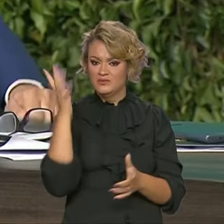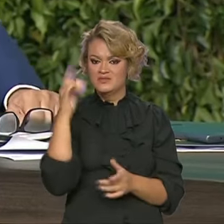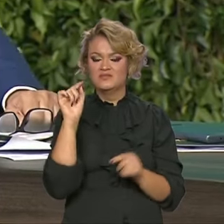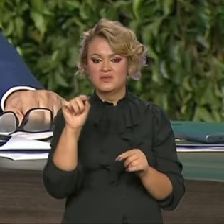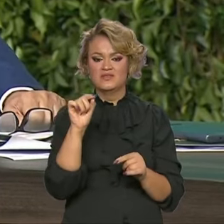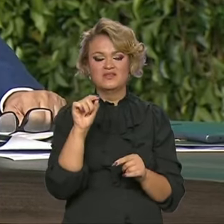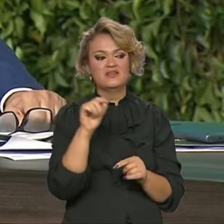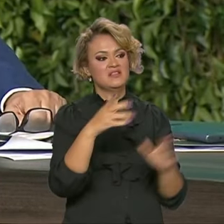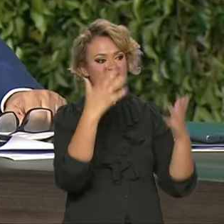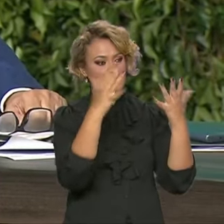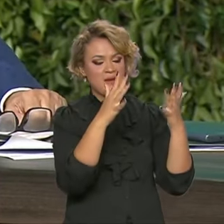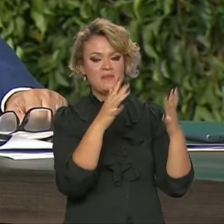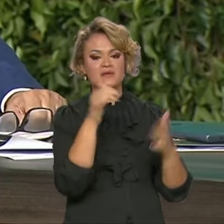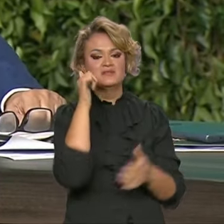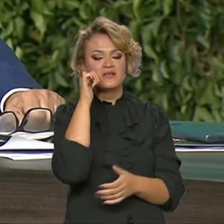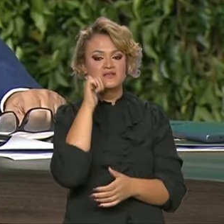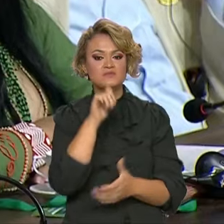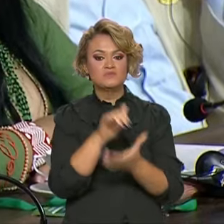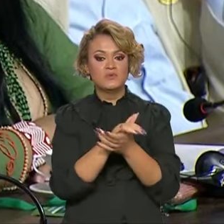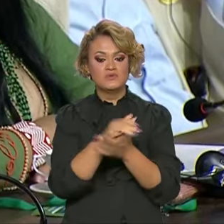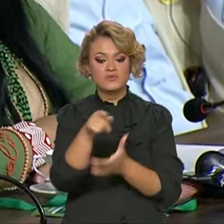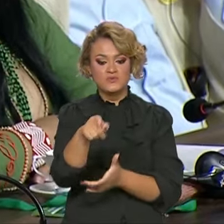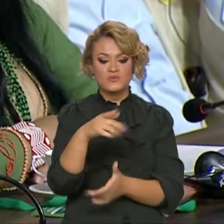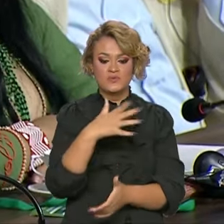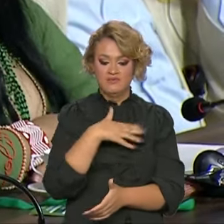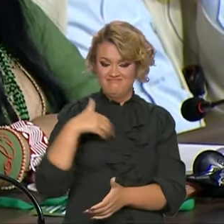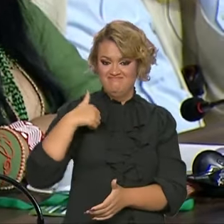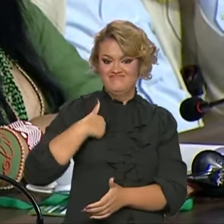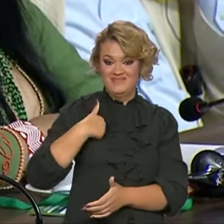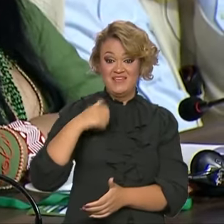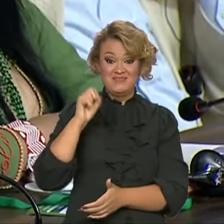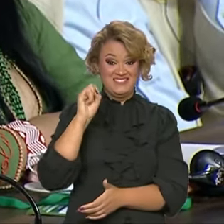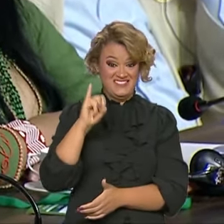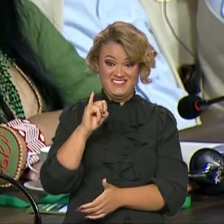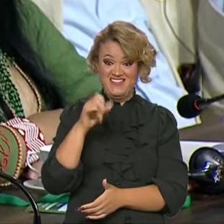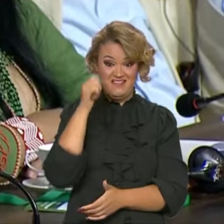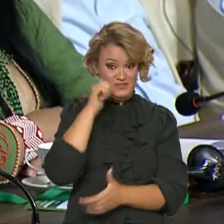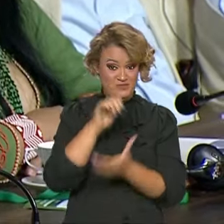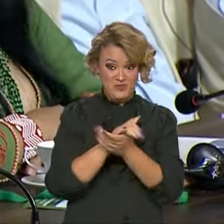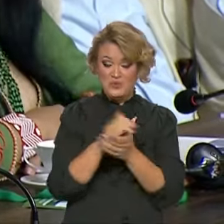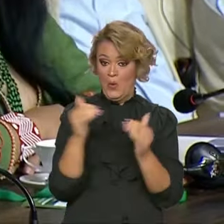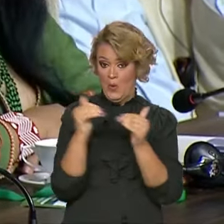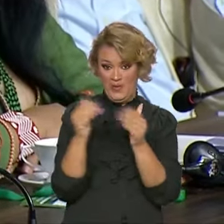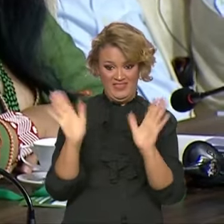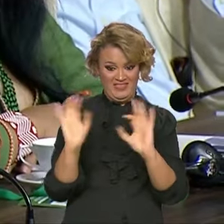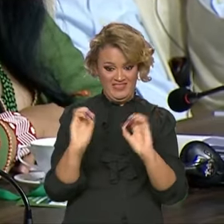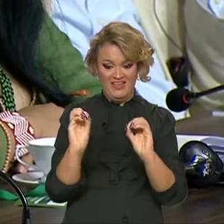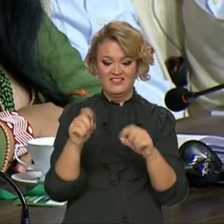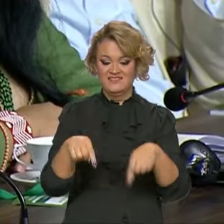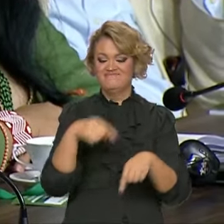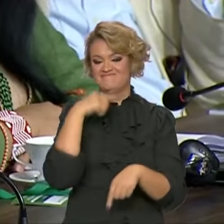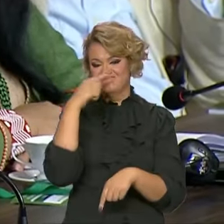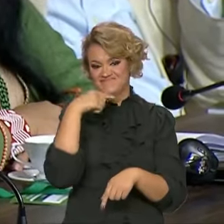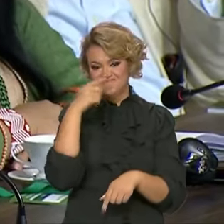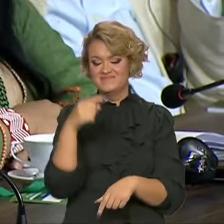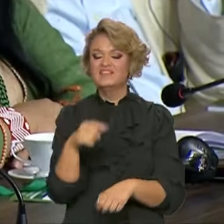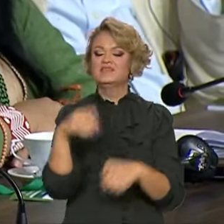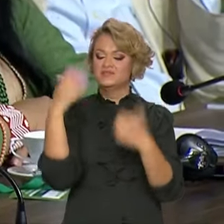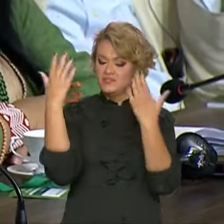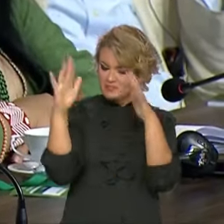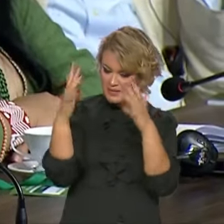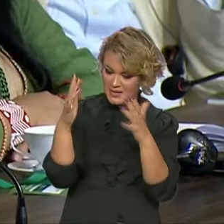nossa primeira-dama que está aí, a Daniela Barbalho, porque se ela não concordasse, nada disso aqui estaria acontecendo. Então, a ela, a